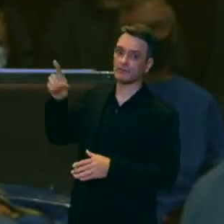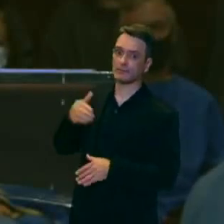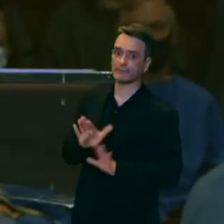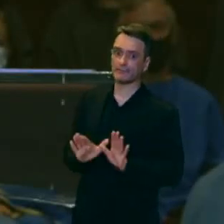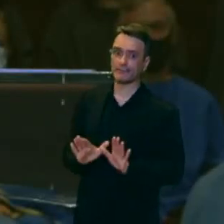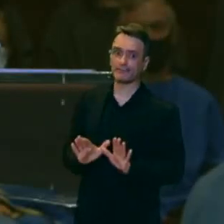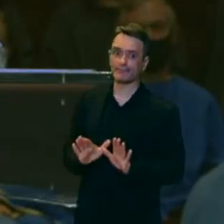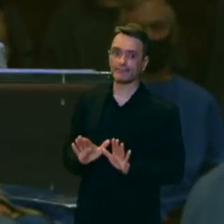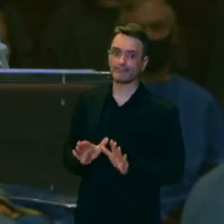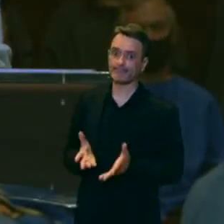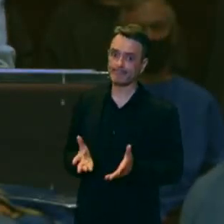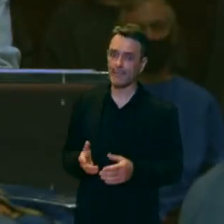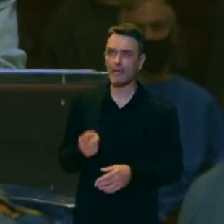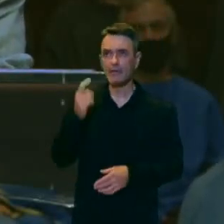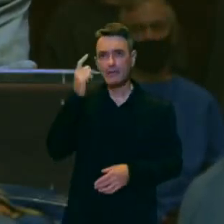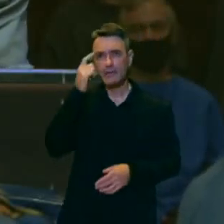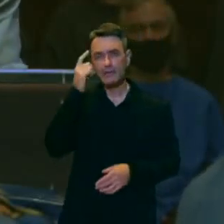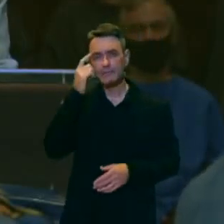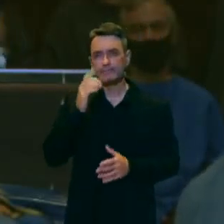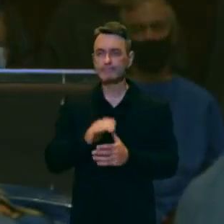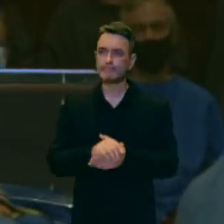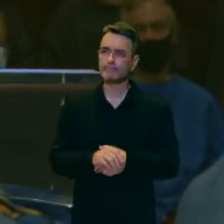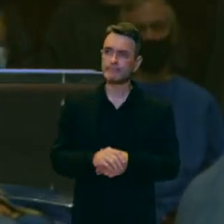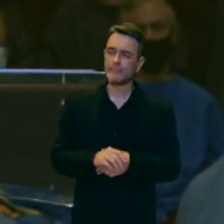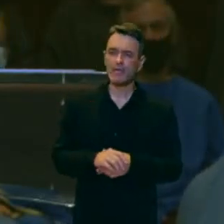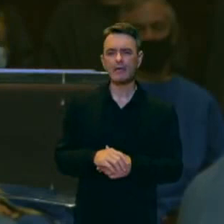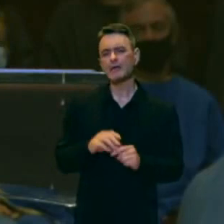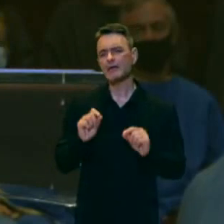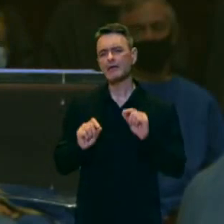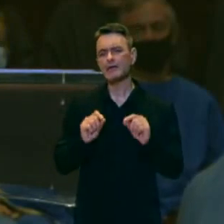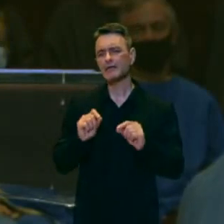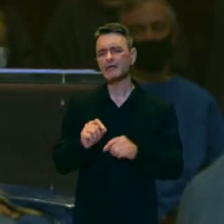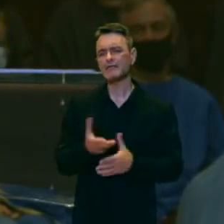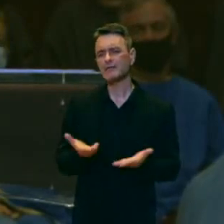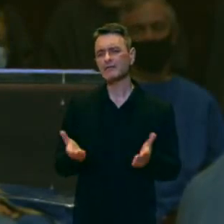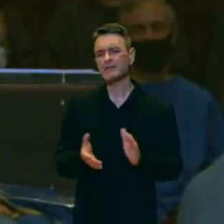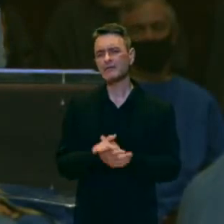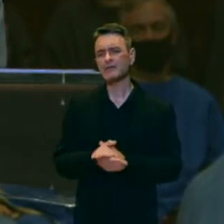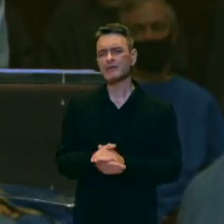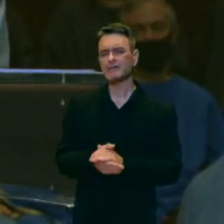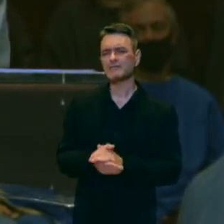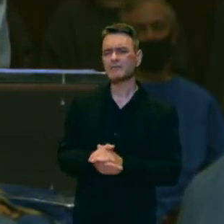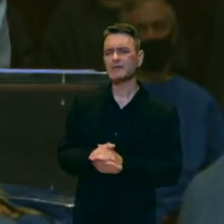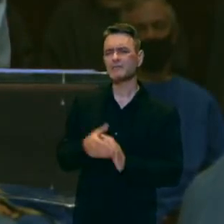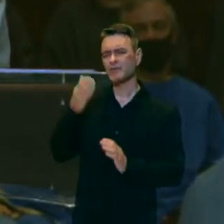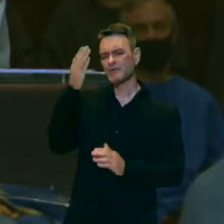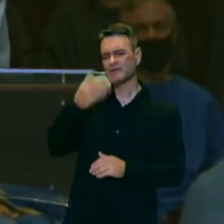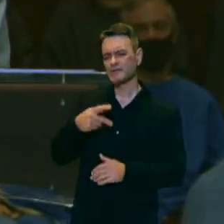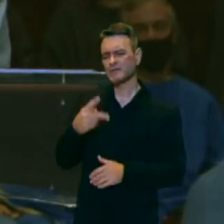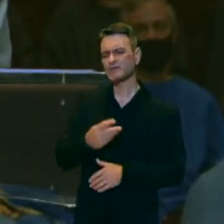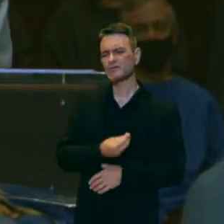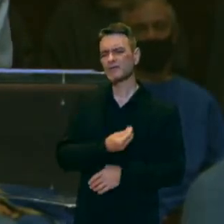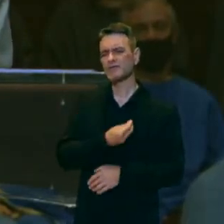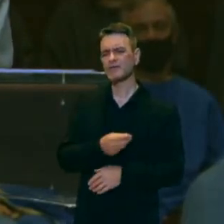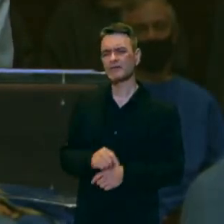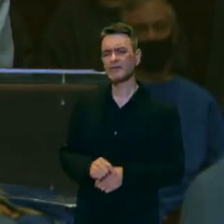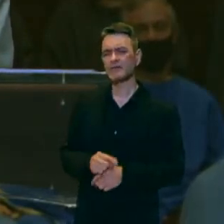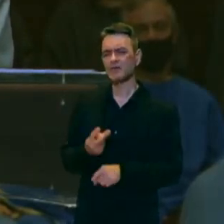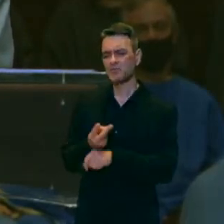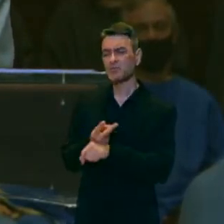na minha mente: de quem você tem buscado aprovação na sua vida?